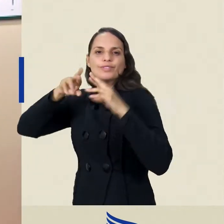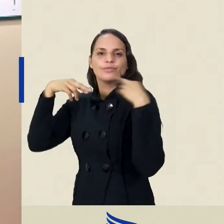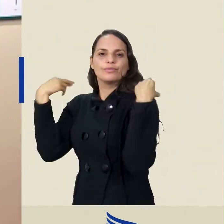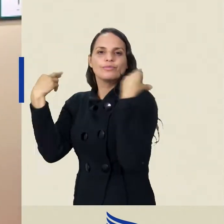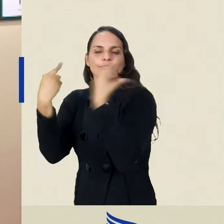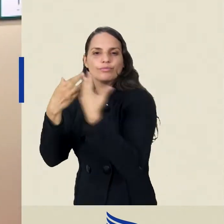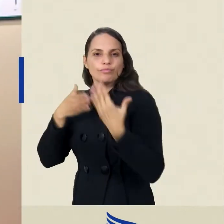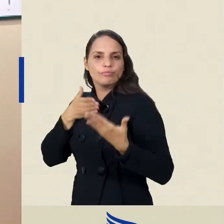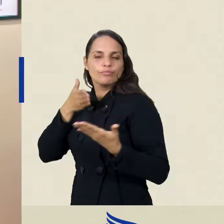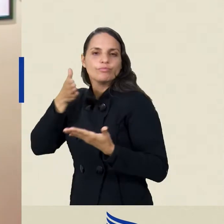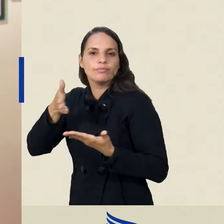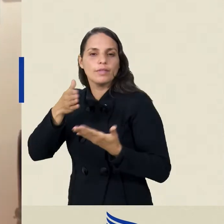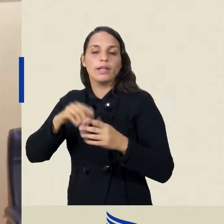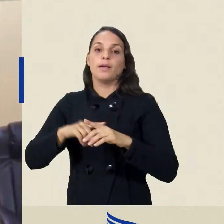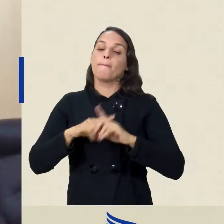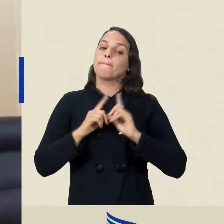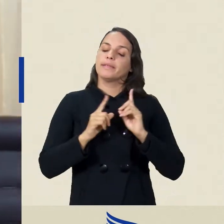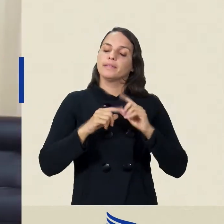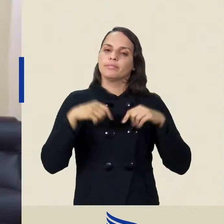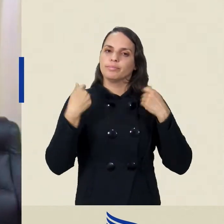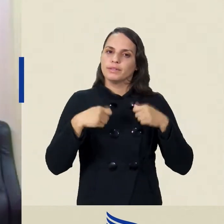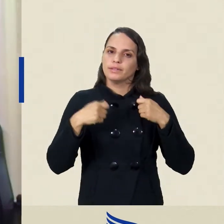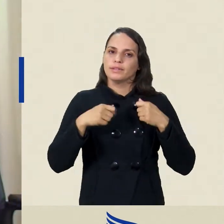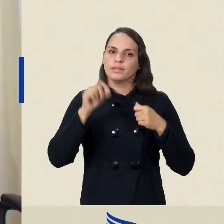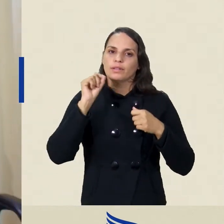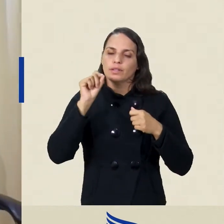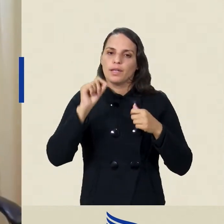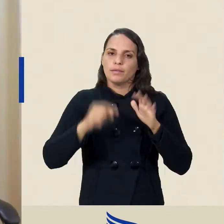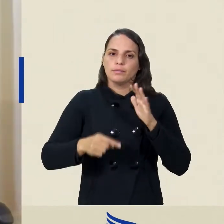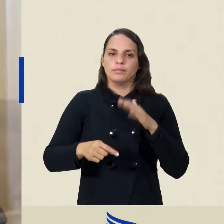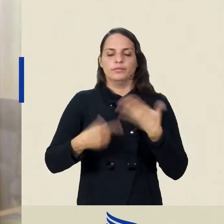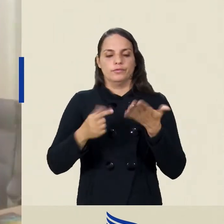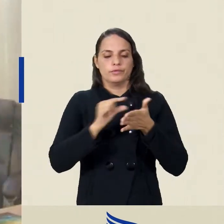as condições para entrar estão no versículo 5.